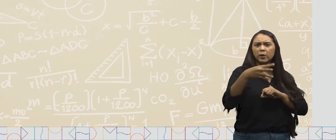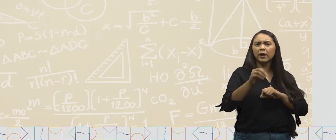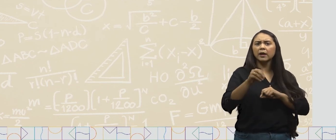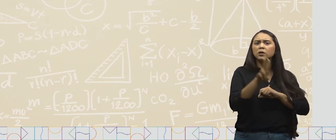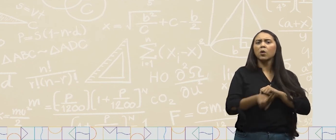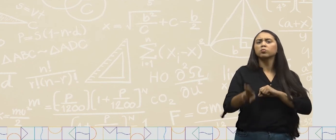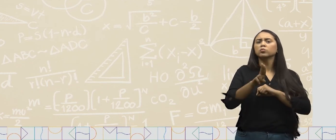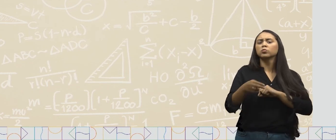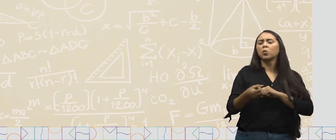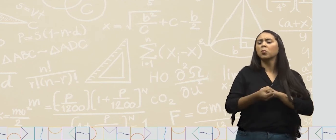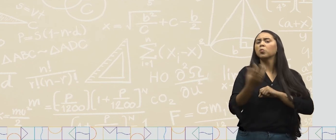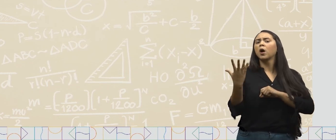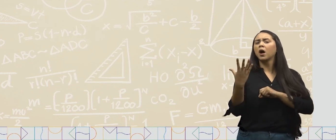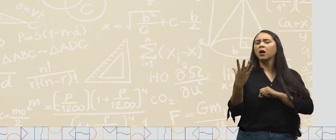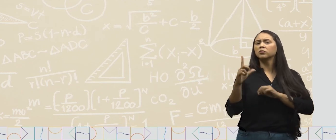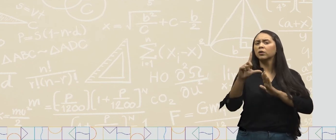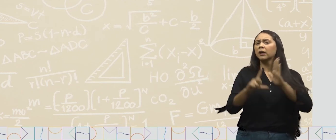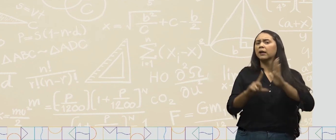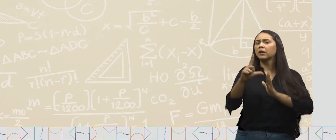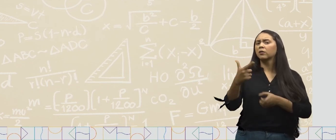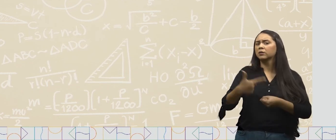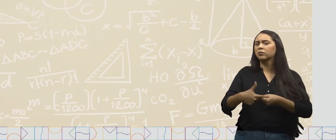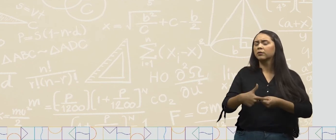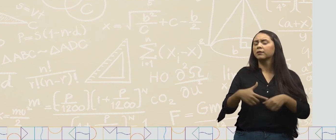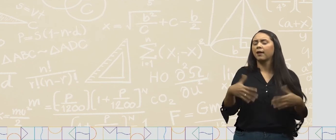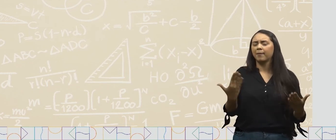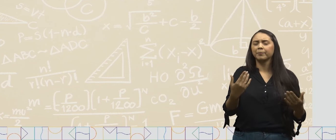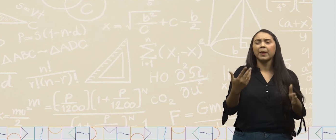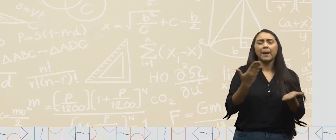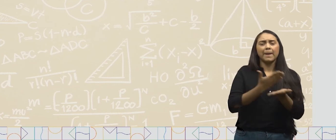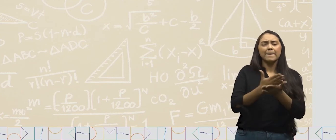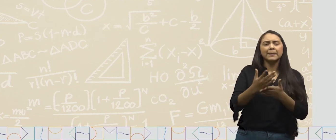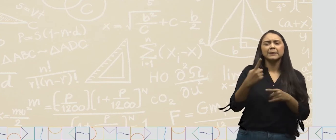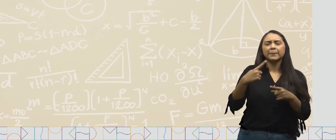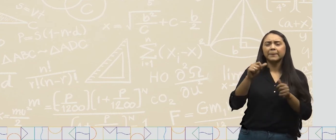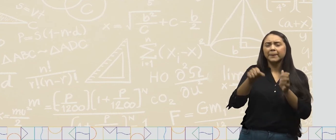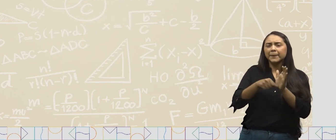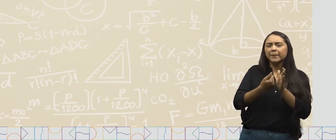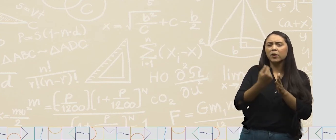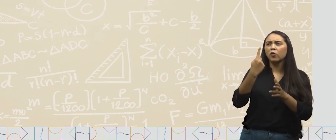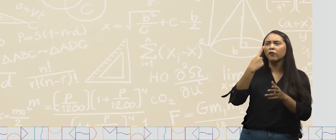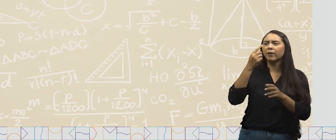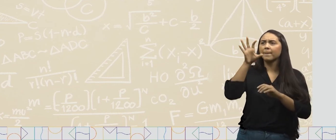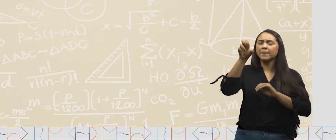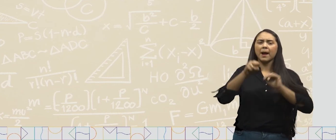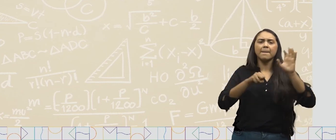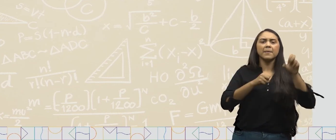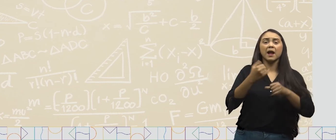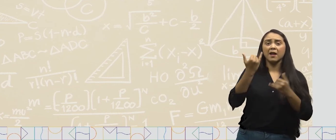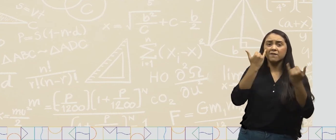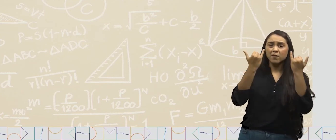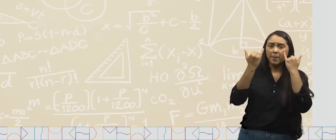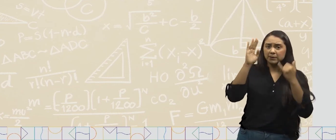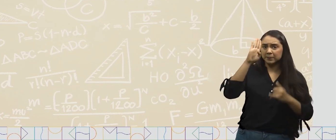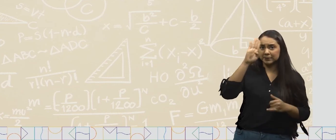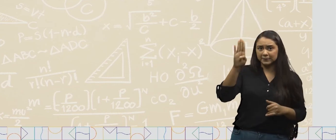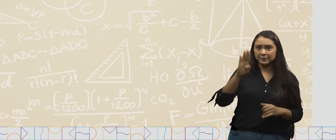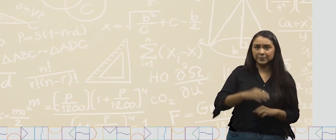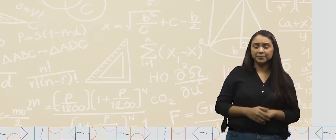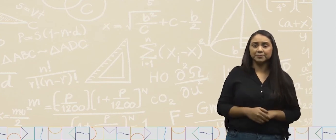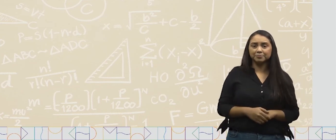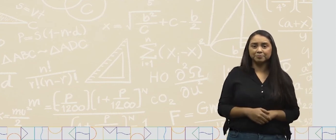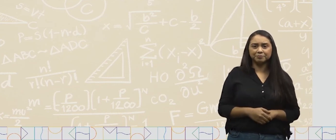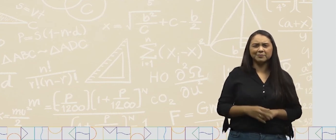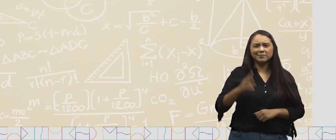usou? Vamos primeiro retirar as informações do enunciado. Primeiro, Marcelo tem um